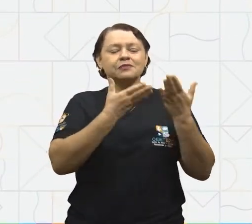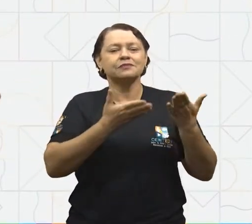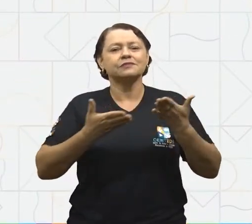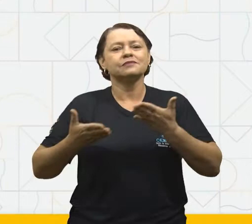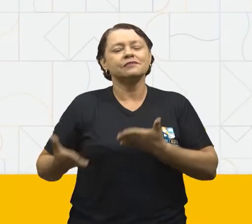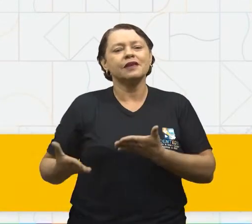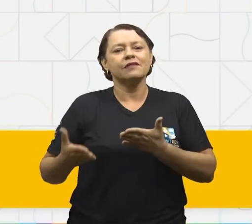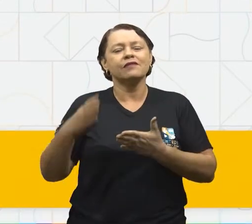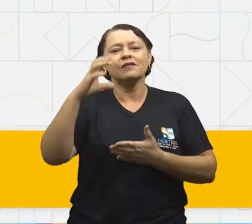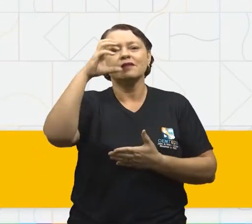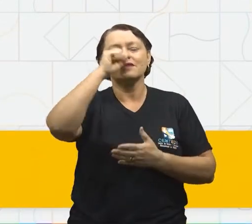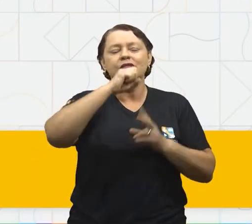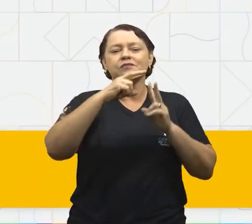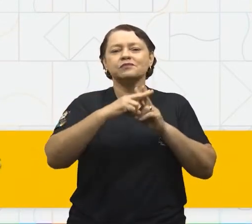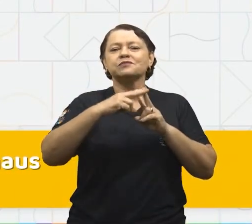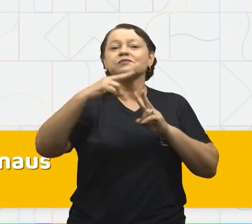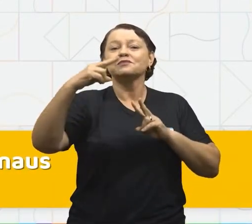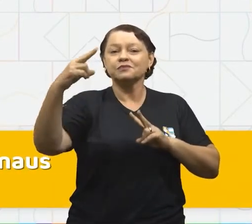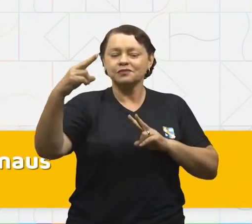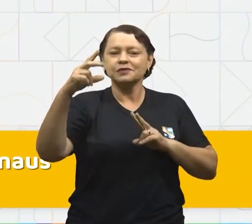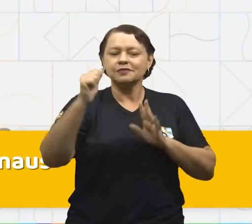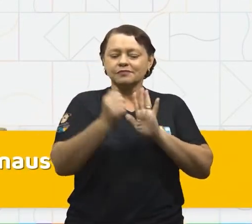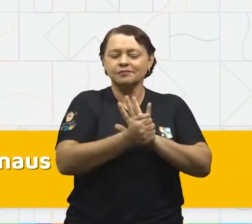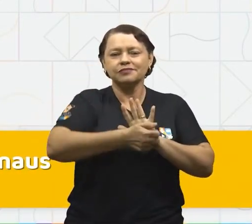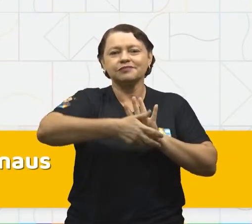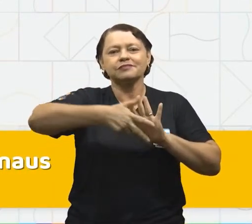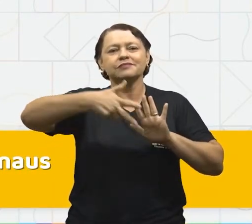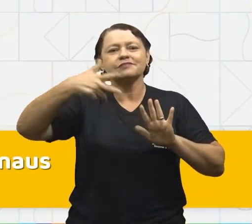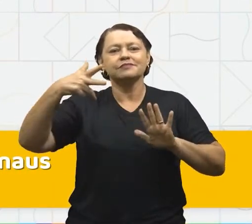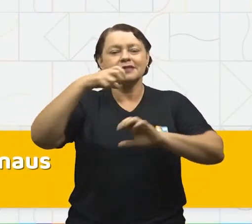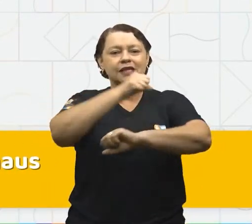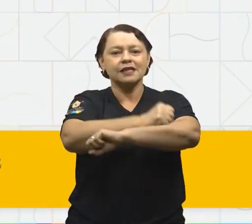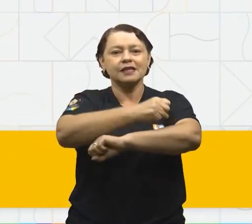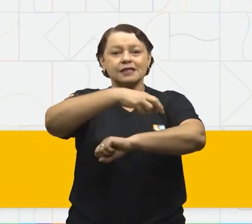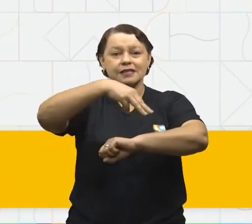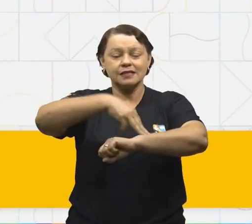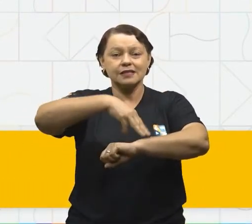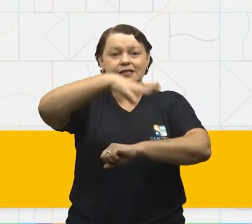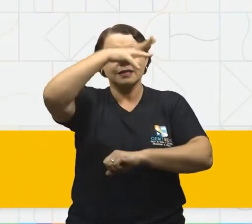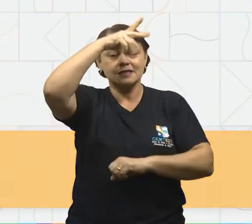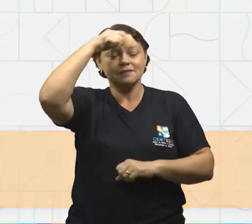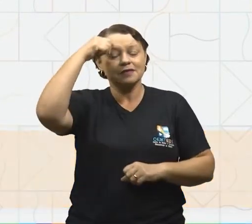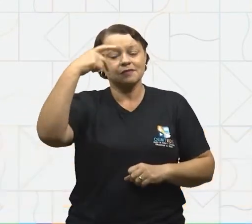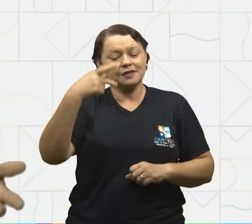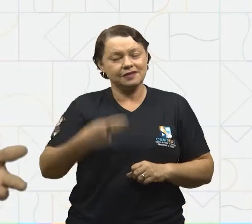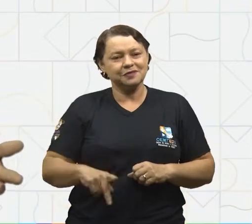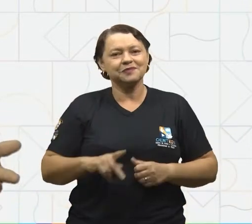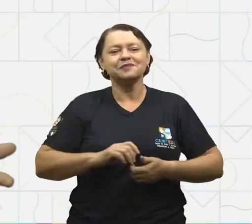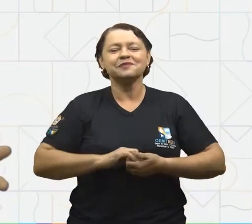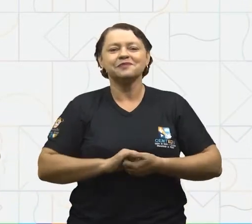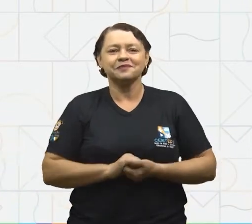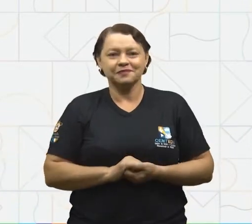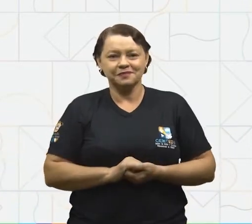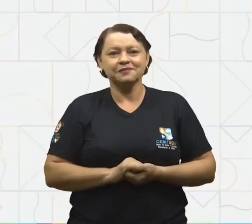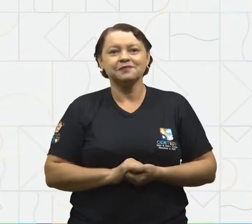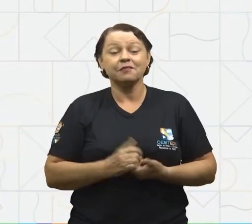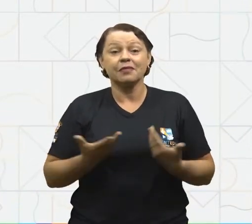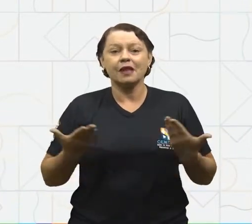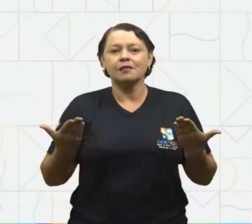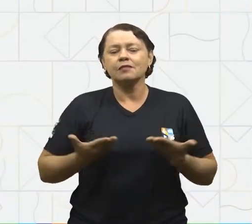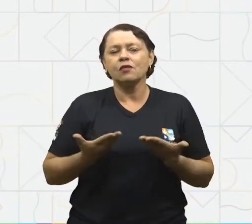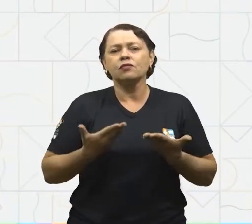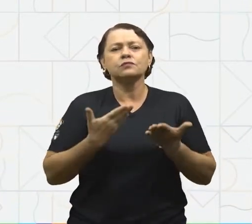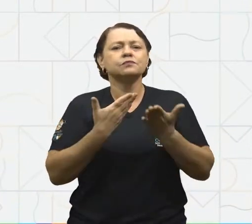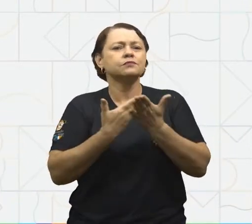Bem-vindo ao projeto Aprender Além da Escola, do Centro de Mídias e Tecnologias Educacionais da CEMED Manaus.